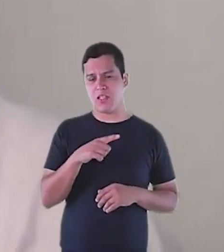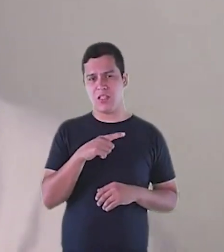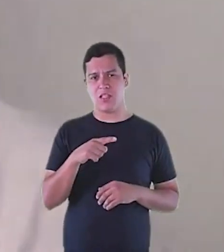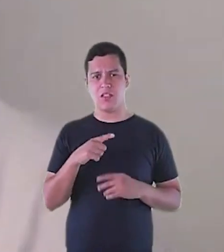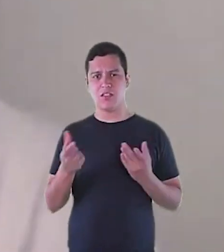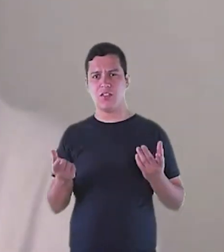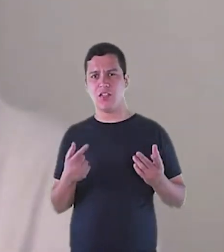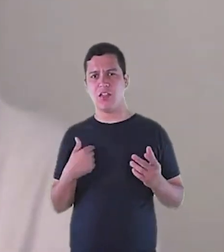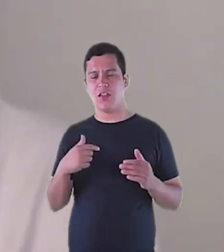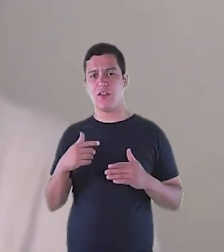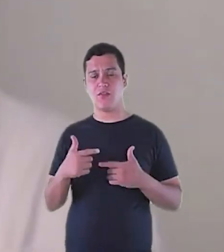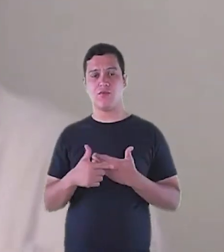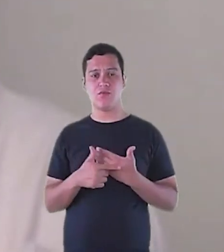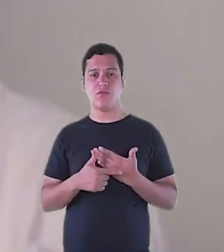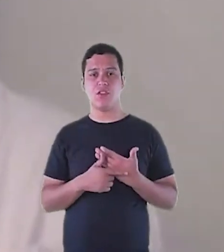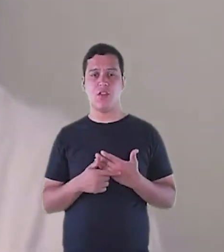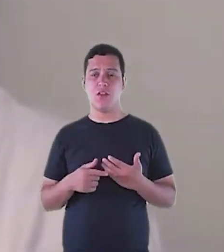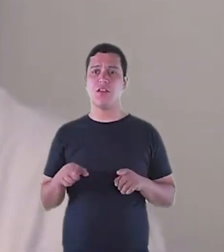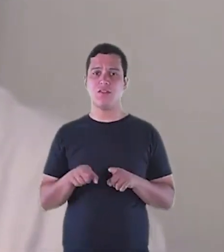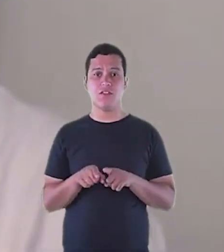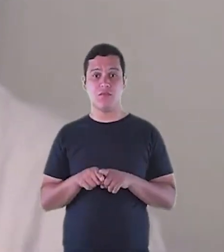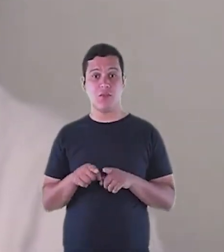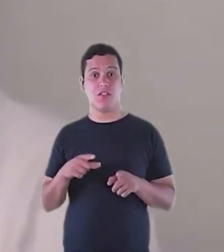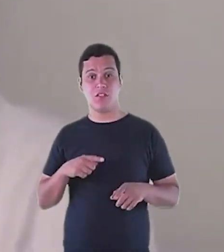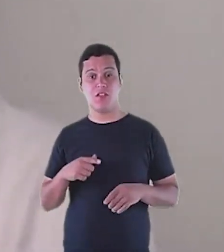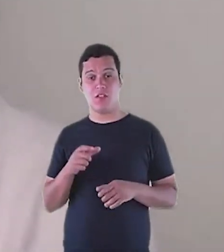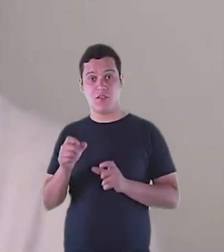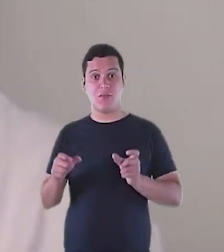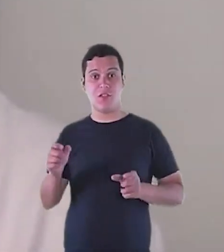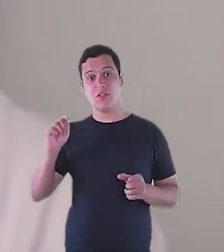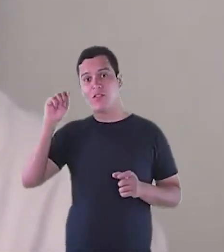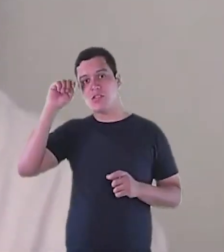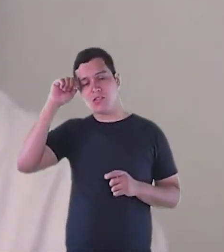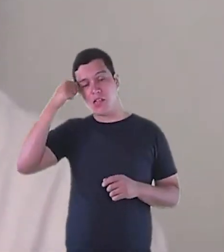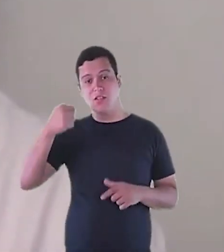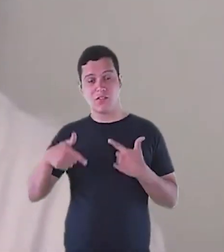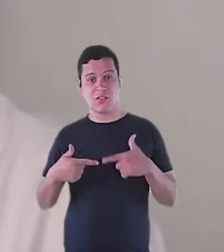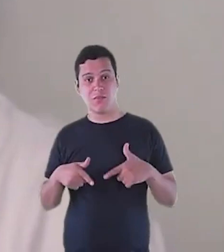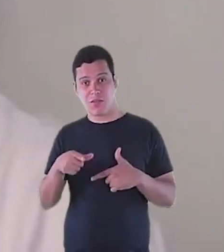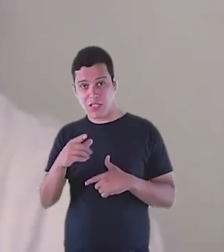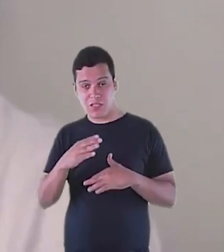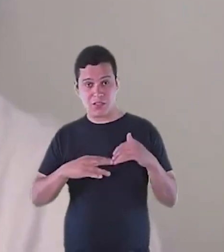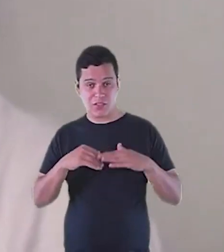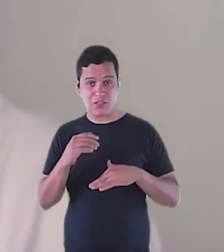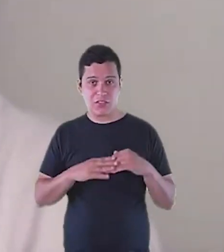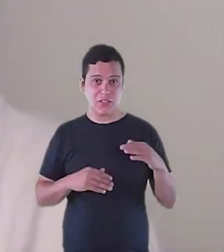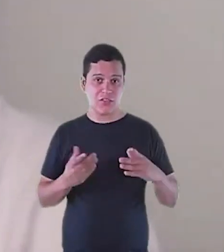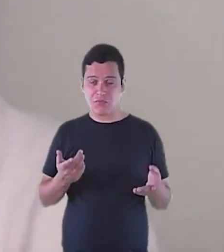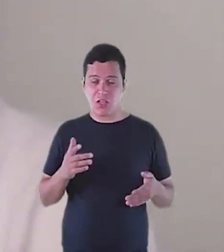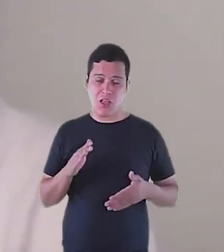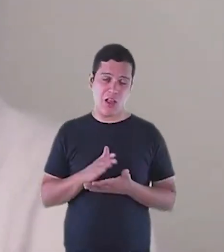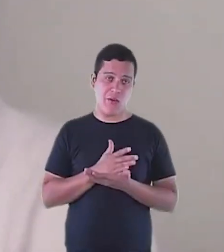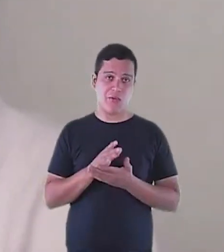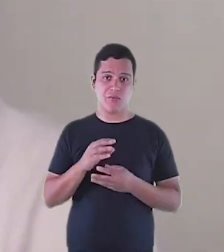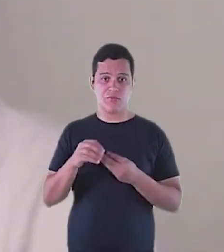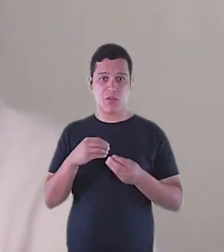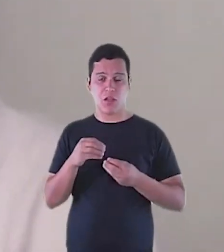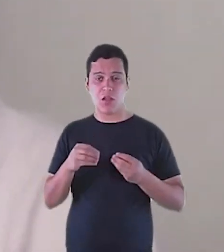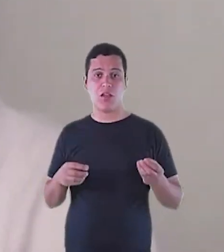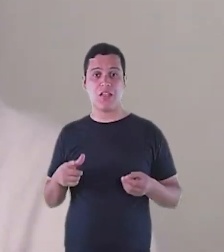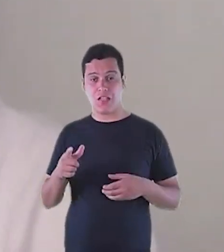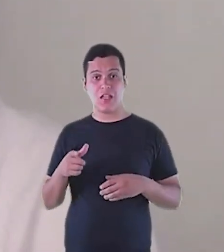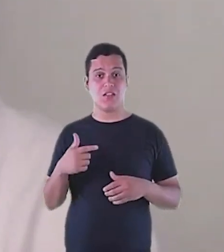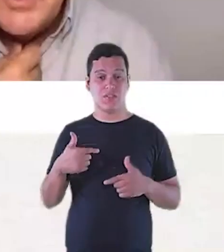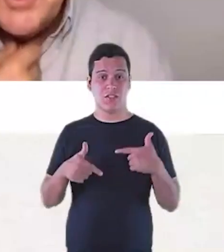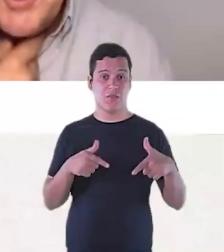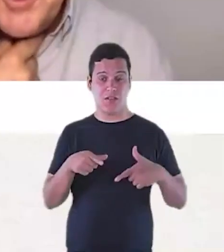especialidade, inclusive muitos negros, viu? Havia negros, inclusive, pessoas mestiças e tal, que exerceram a função de Capitão